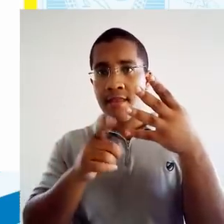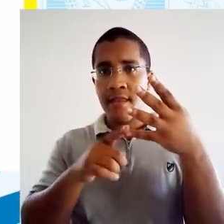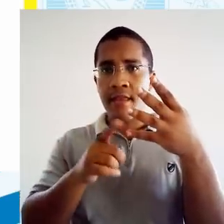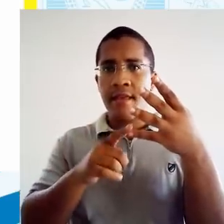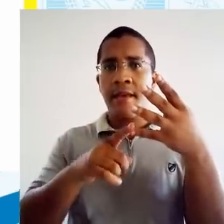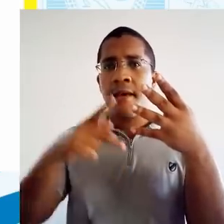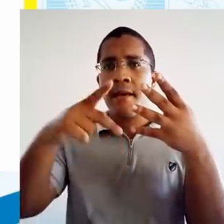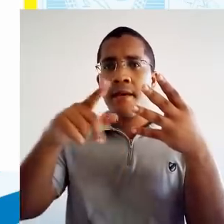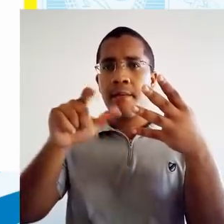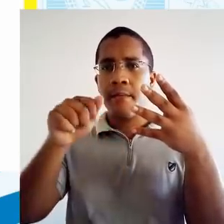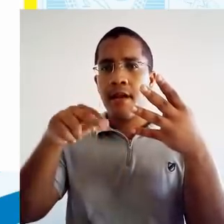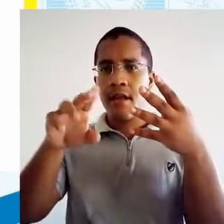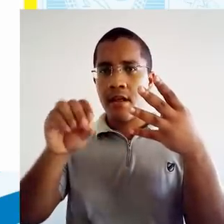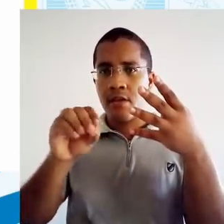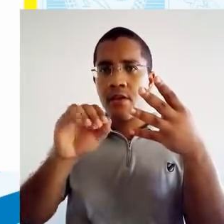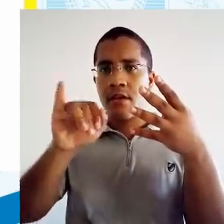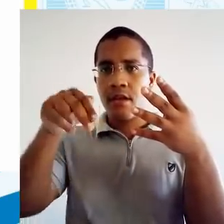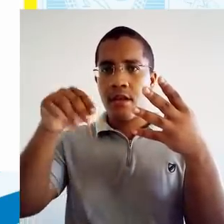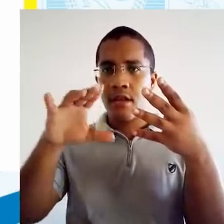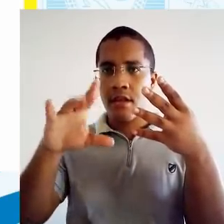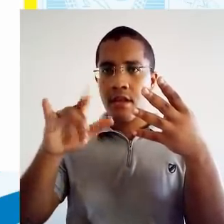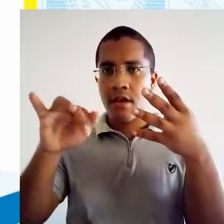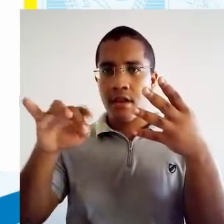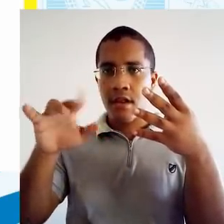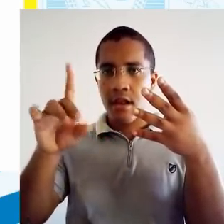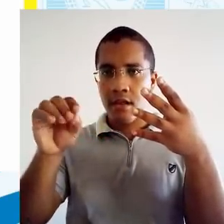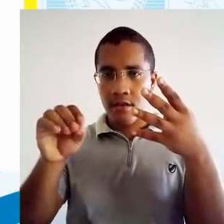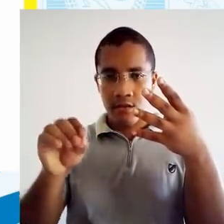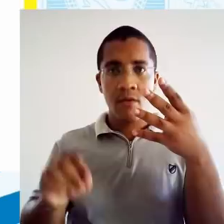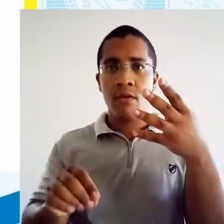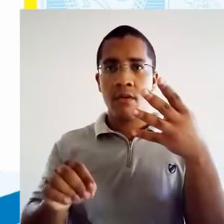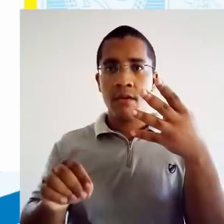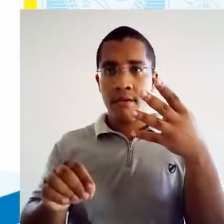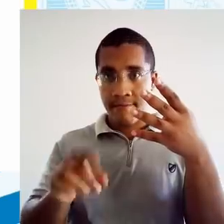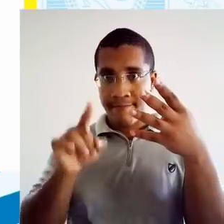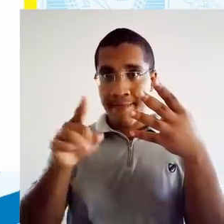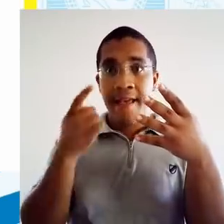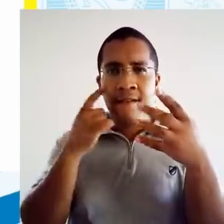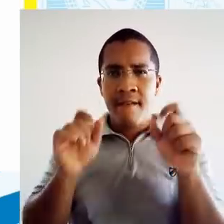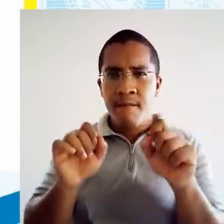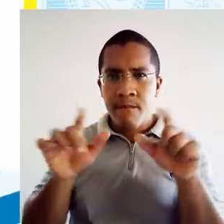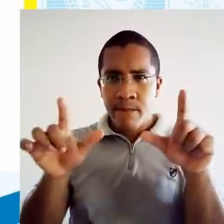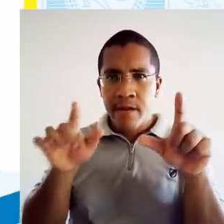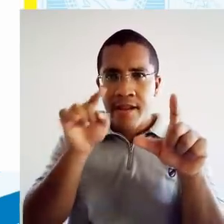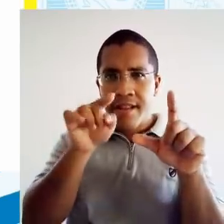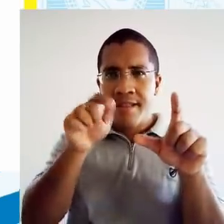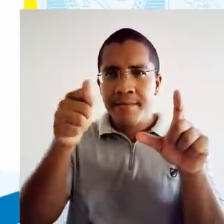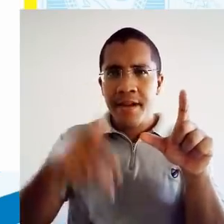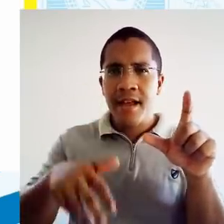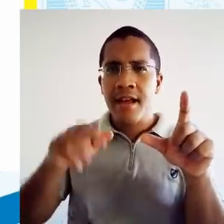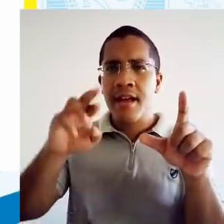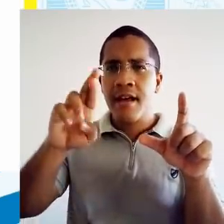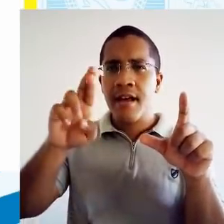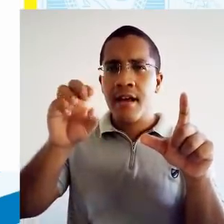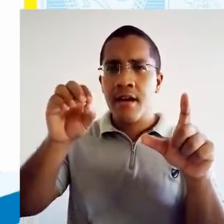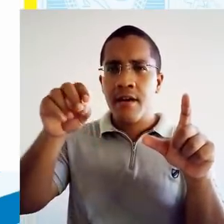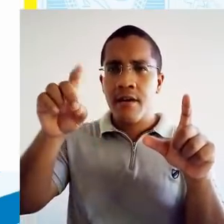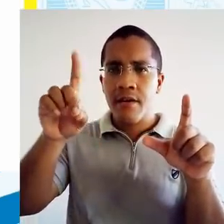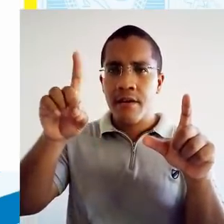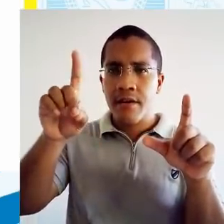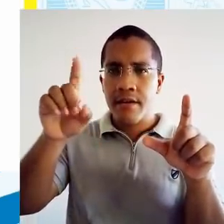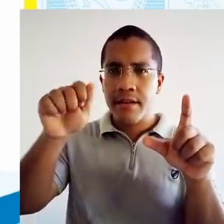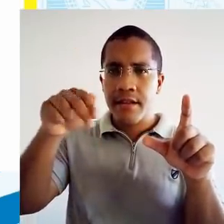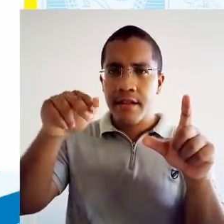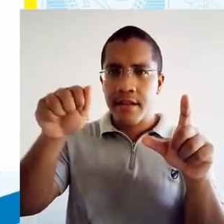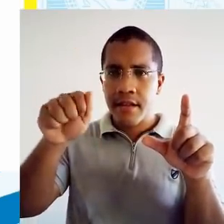imagem que vocês estão vendo aí, né, falando sobre a rodana e a polia, a gente